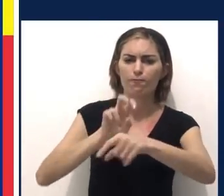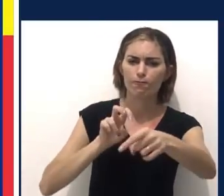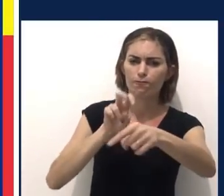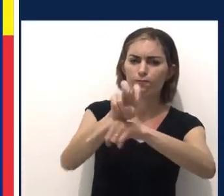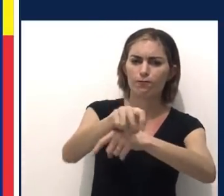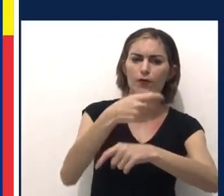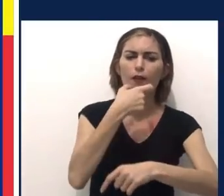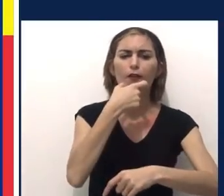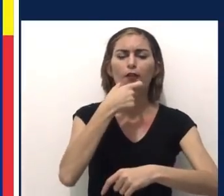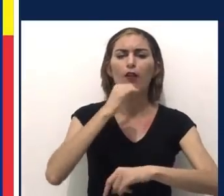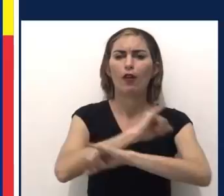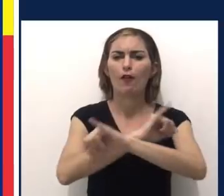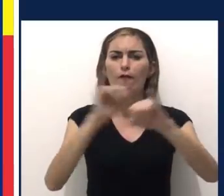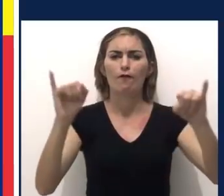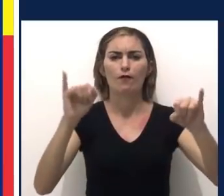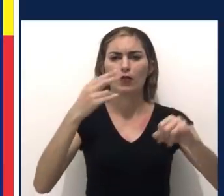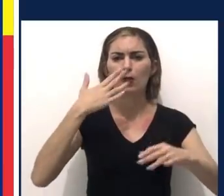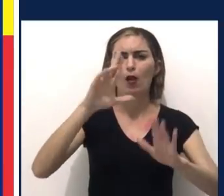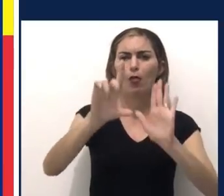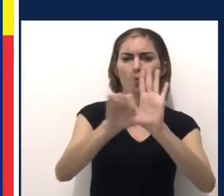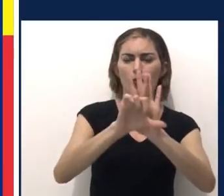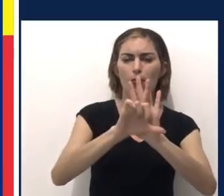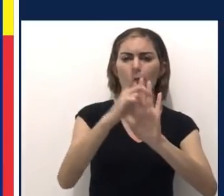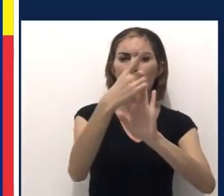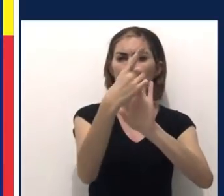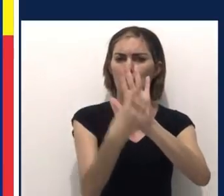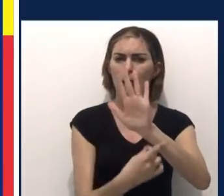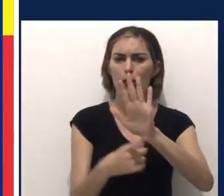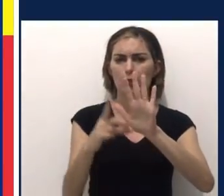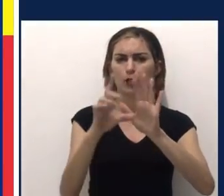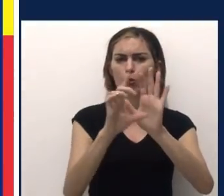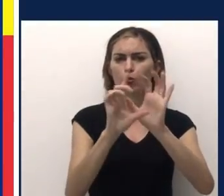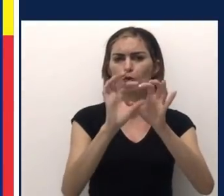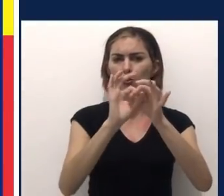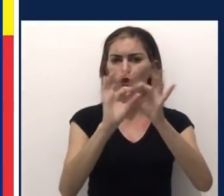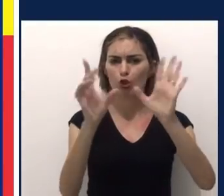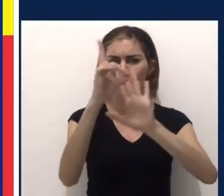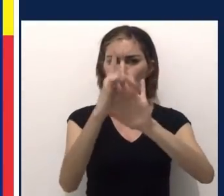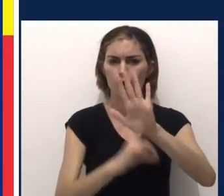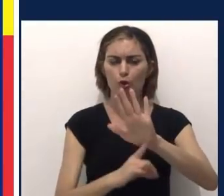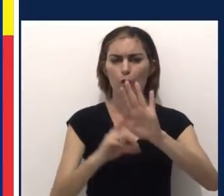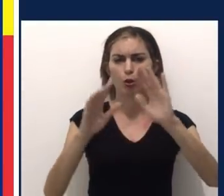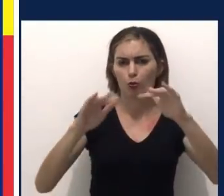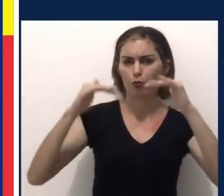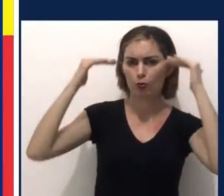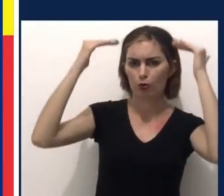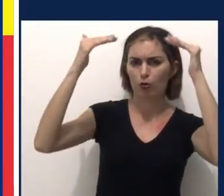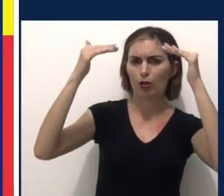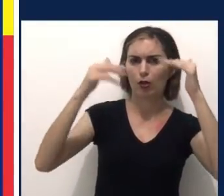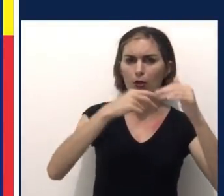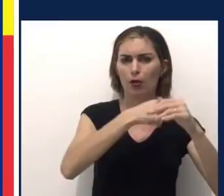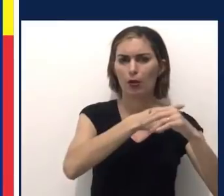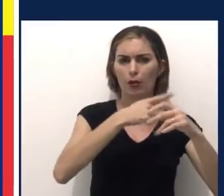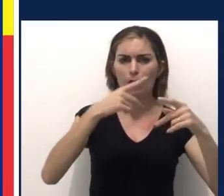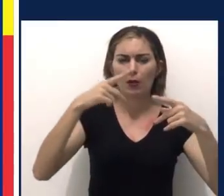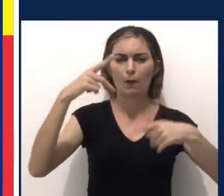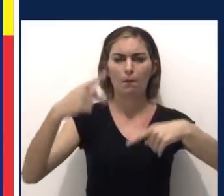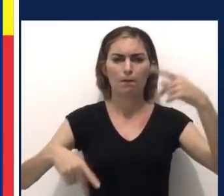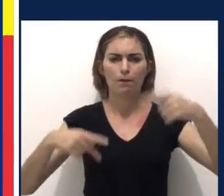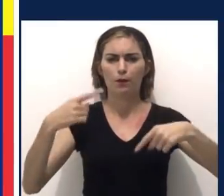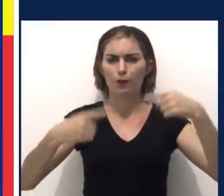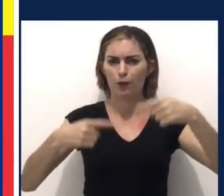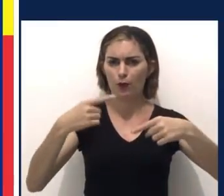a Inglaterra e jurou simplesmente a Declaração de Direitos, instaurou que a monarquia parlamentar